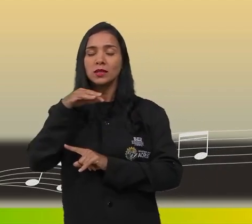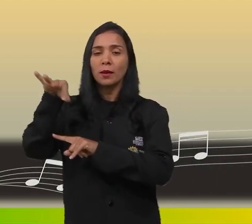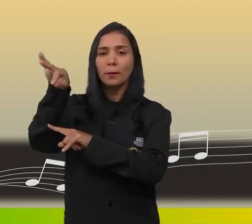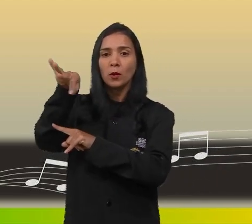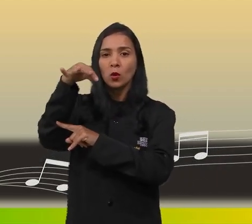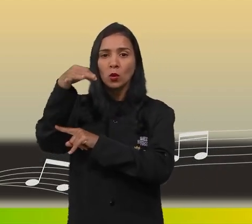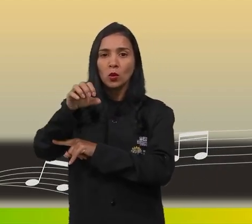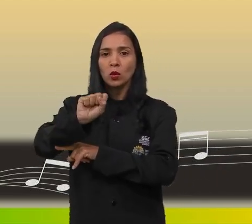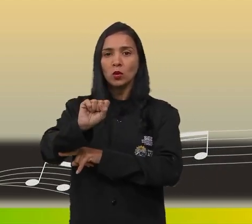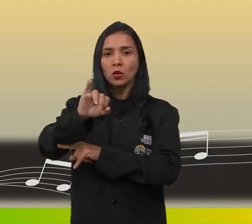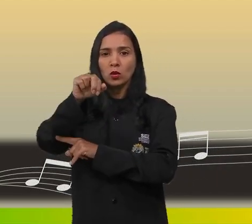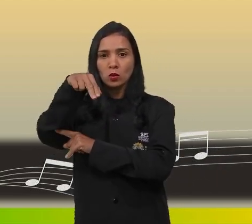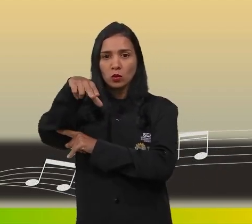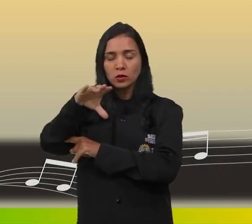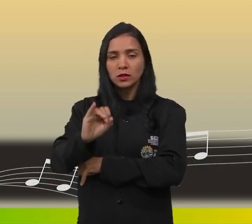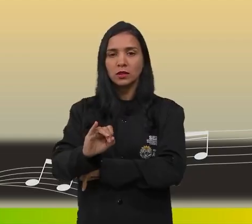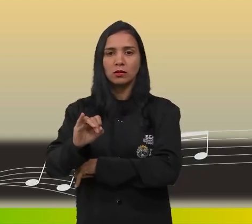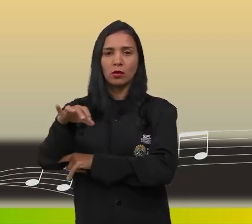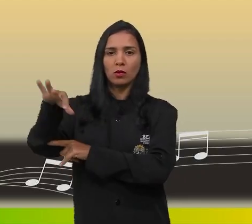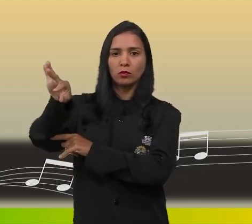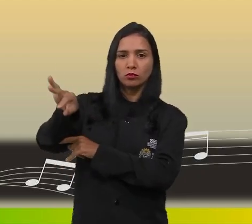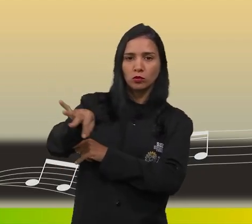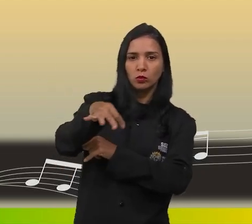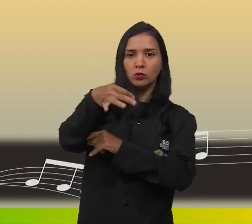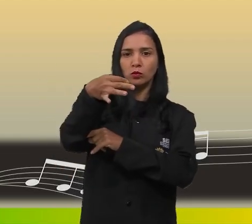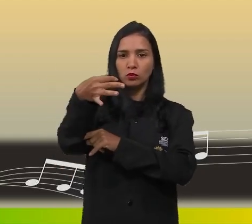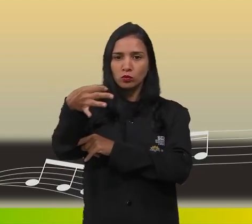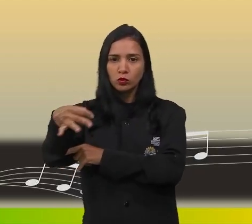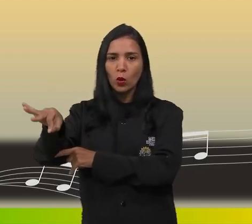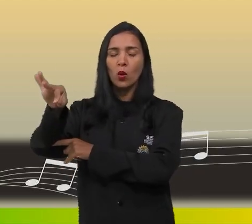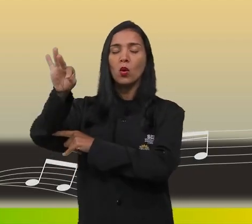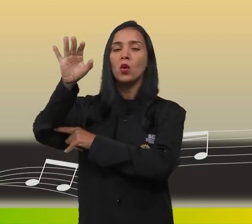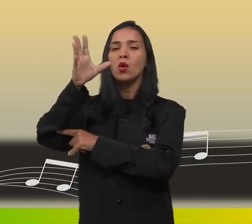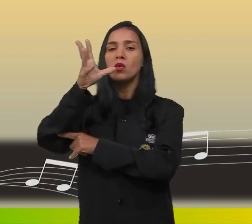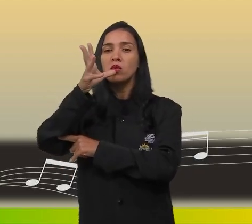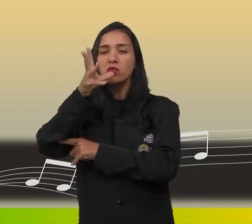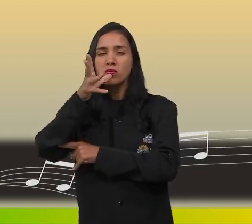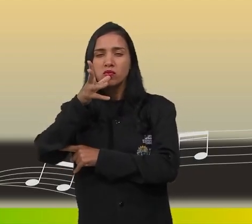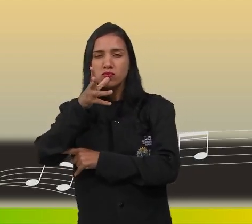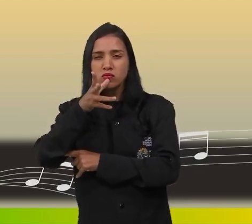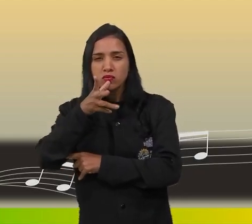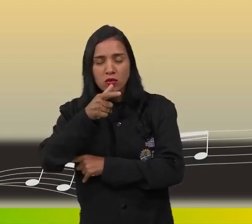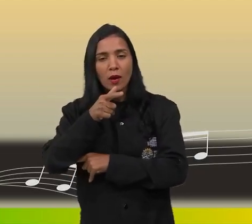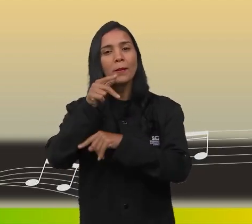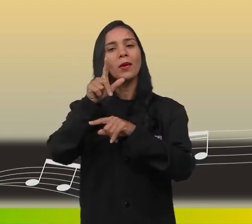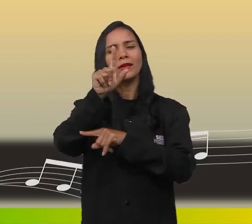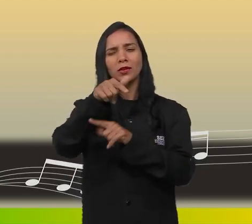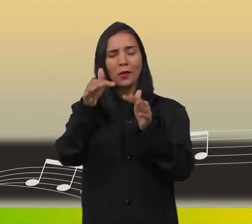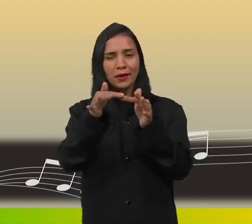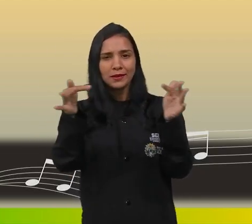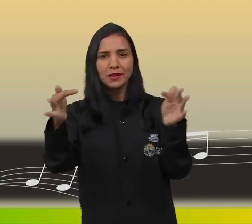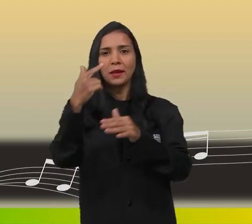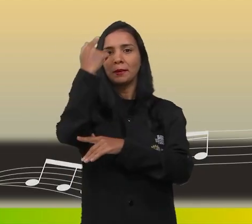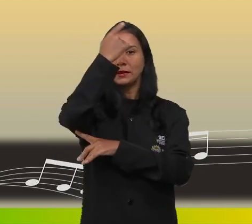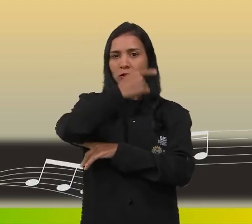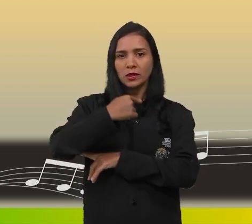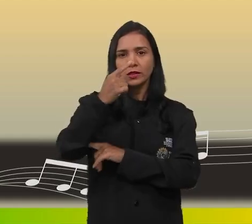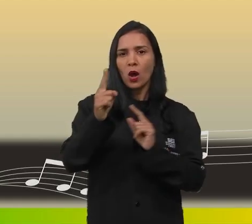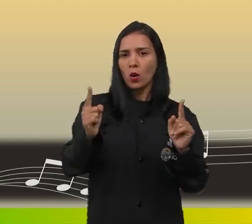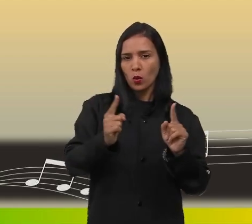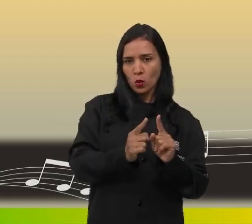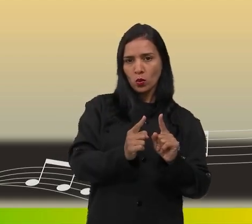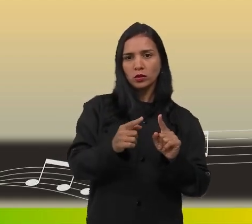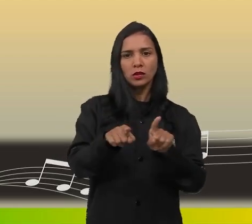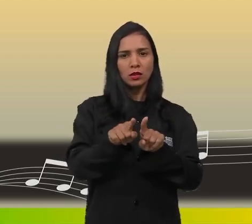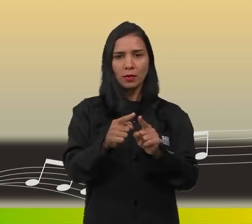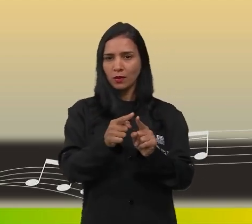permanecem soando por um período de tempo maior. Então, é muito simples entender a duração, né? A duração curta